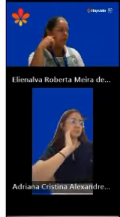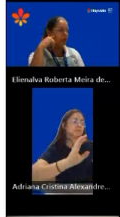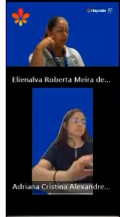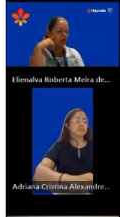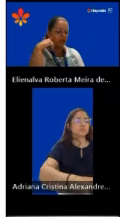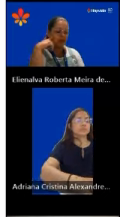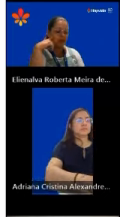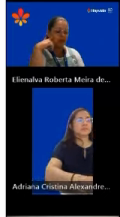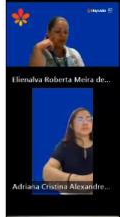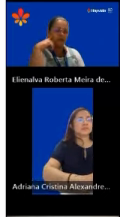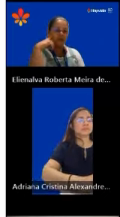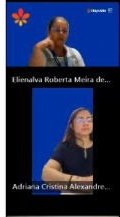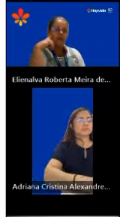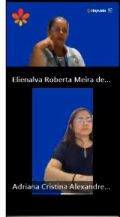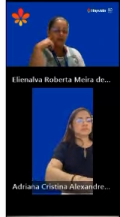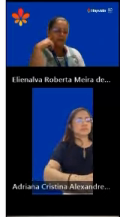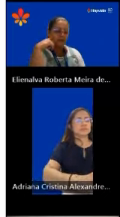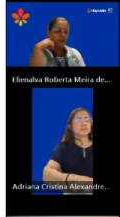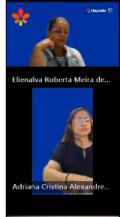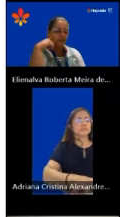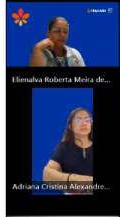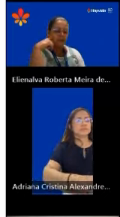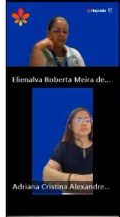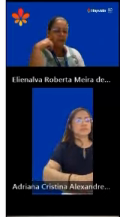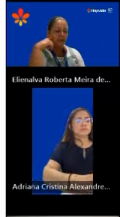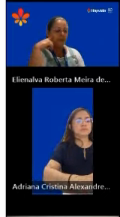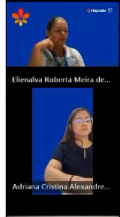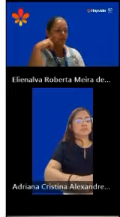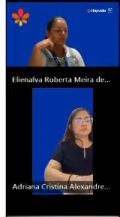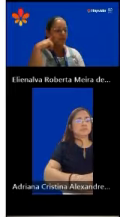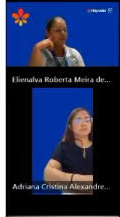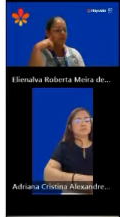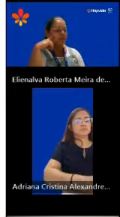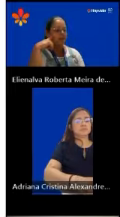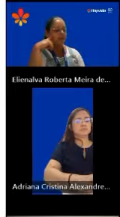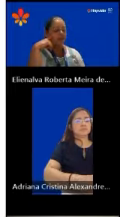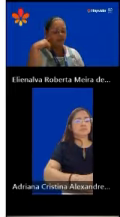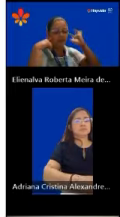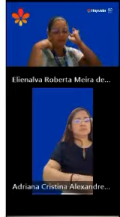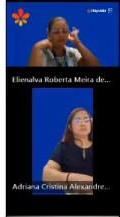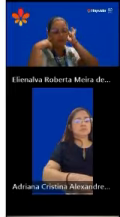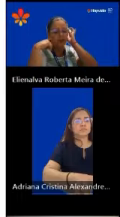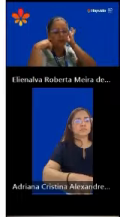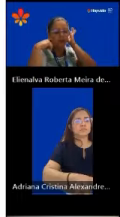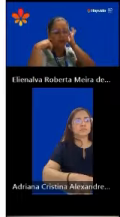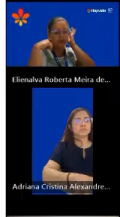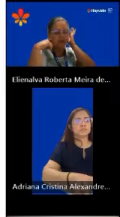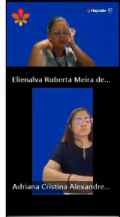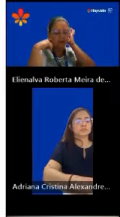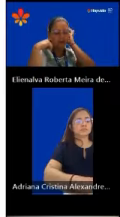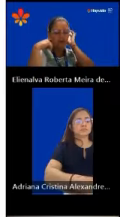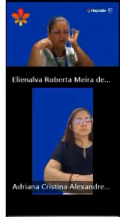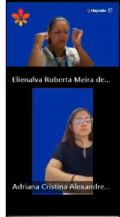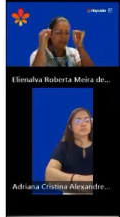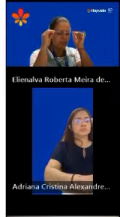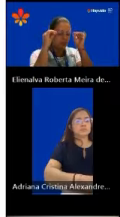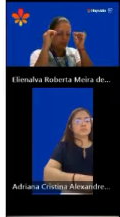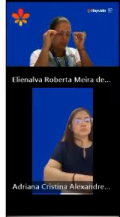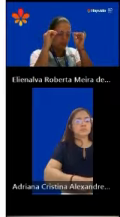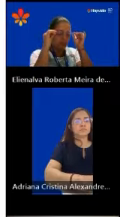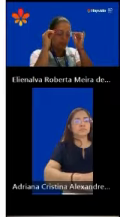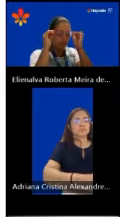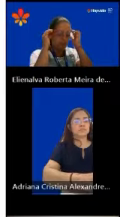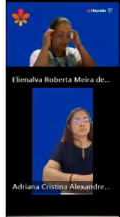olhar, precisa passar ali o nosso paninho, o Perflex, né, para poder deixar limpo, e as gavetas e as superfícies superiores, que muitas vezes a gente coloca algumas coisas, né, principalmente a